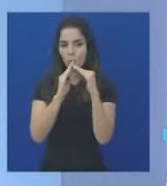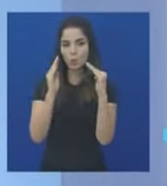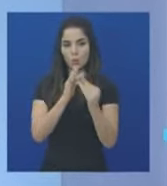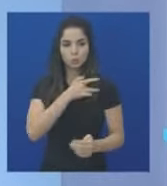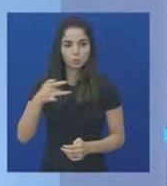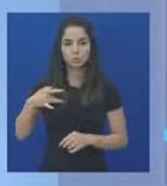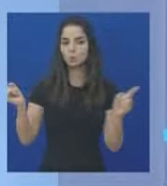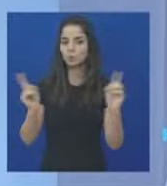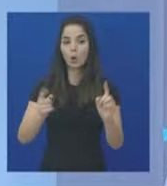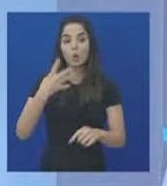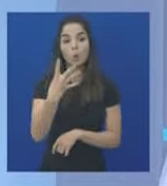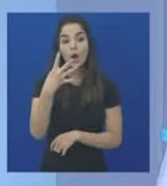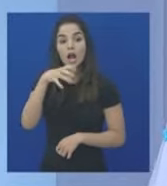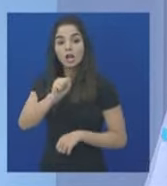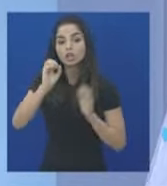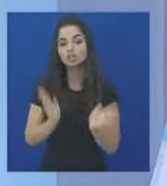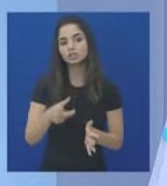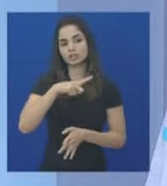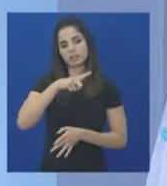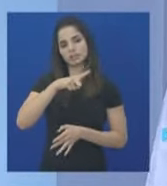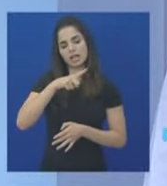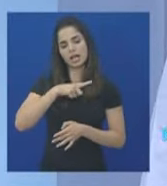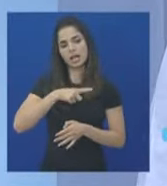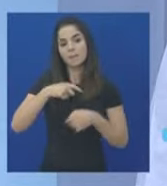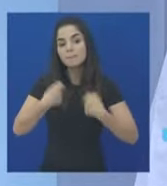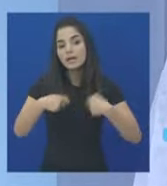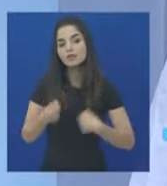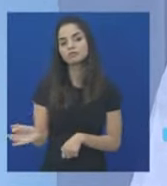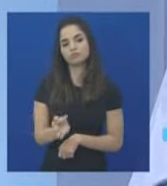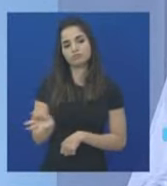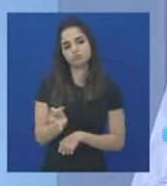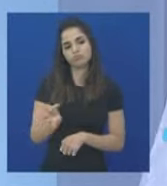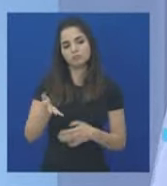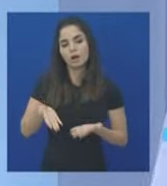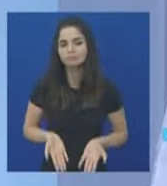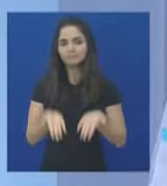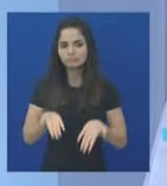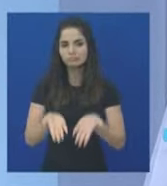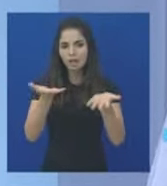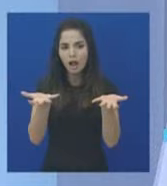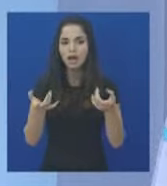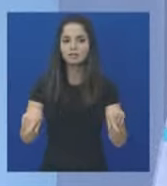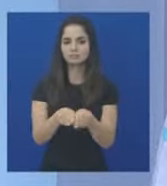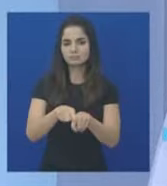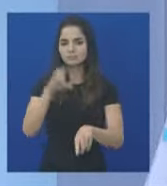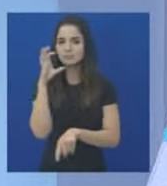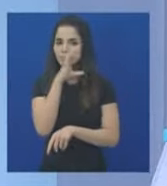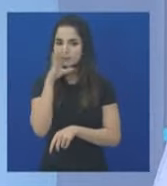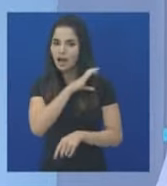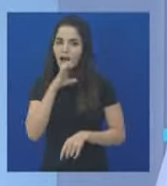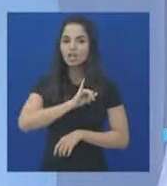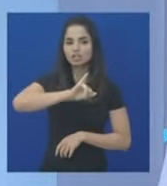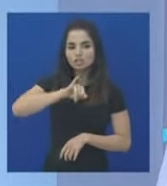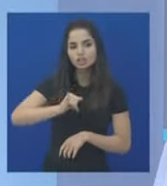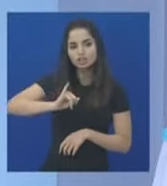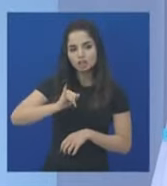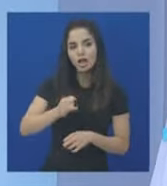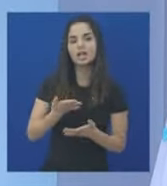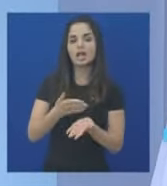48 postos de saúde que já temos na nossa cidade. Assim como, imediatamente, no início de janeiro, a